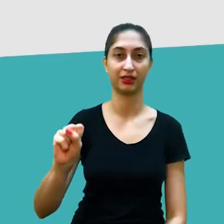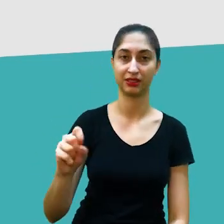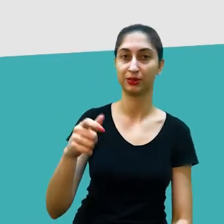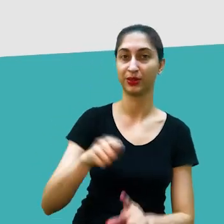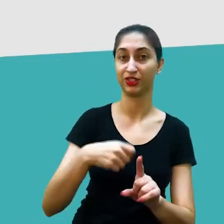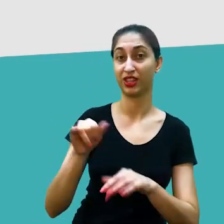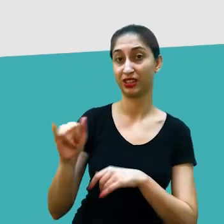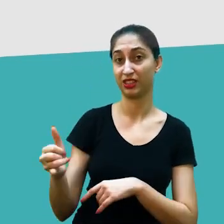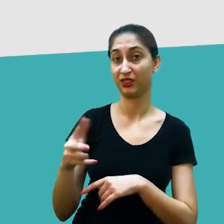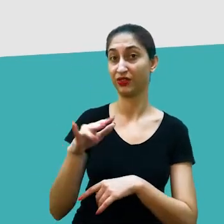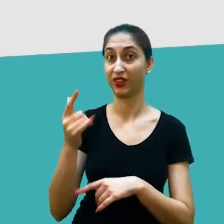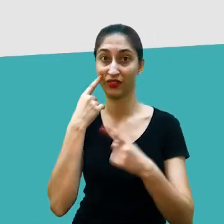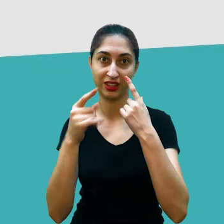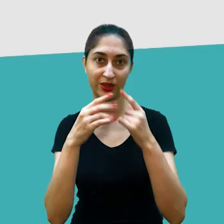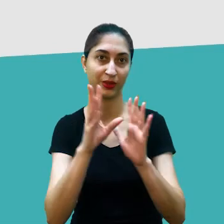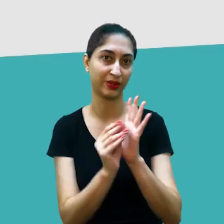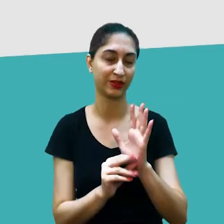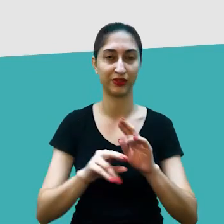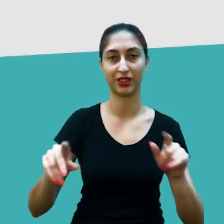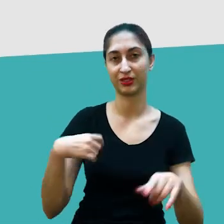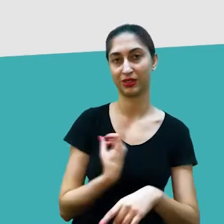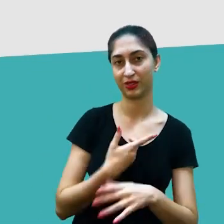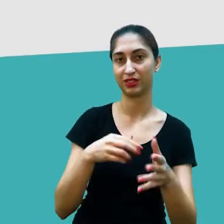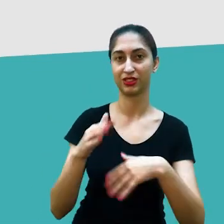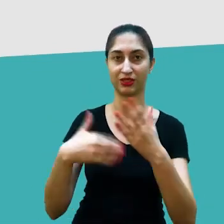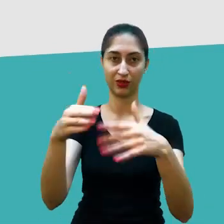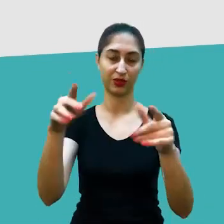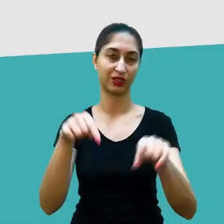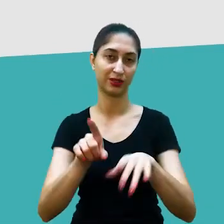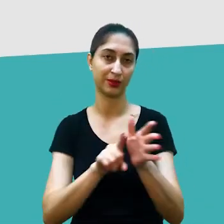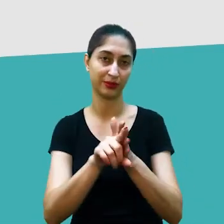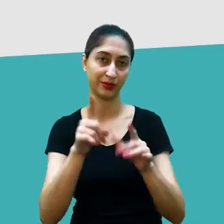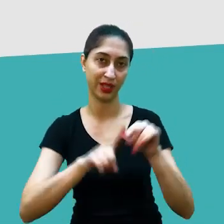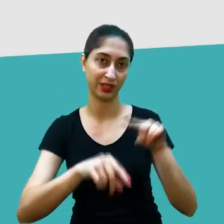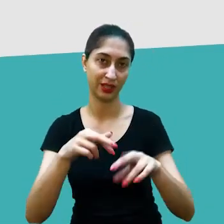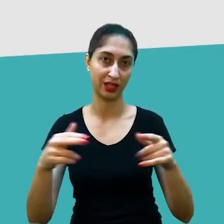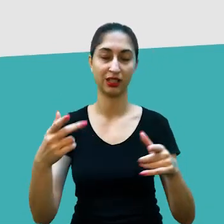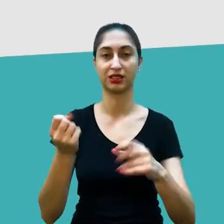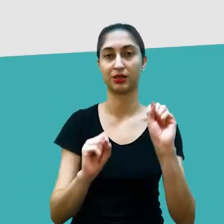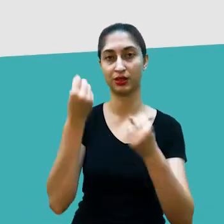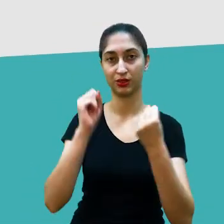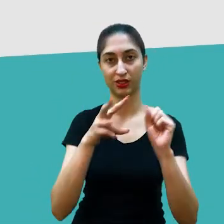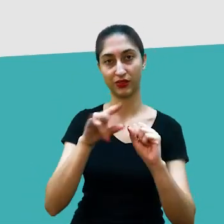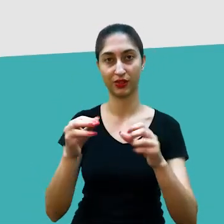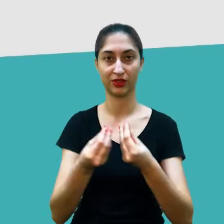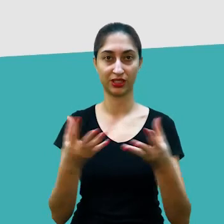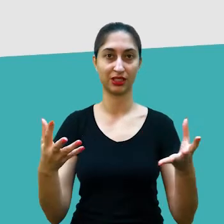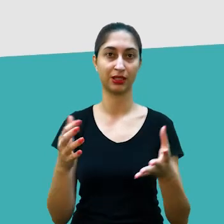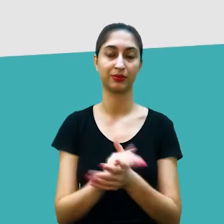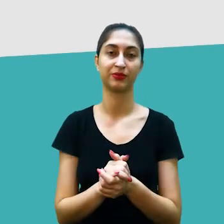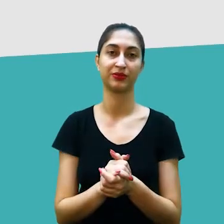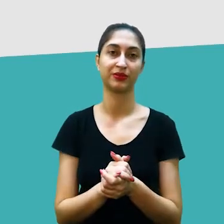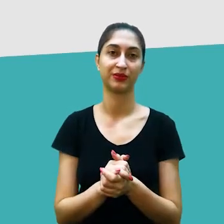para poder ver mais desse conteúdo que a gente desenvolve no núcleo de pesquisa, dos materiais que a indústria vai trazer de novas